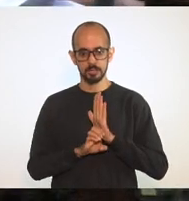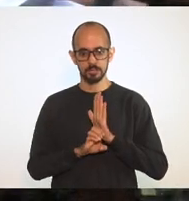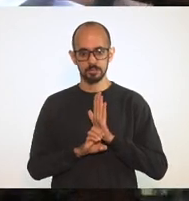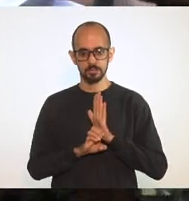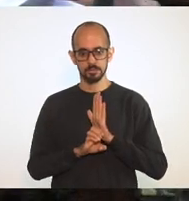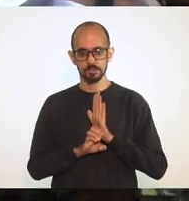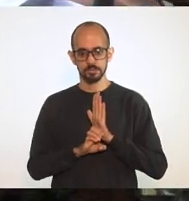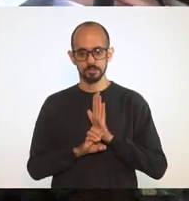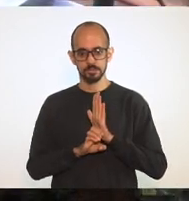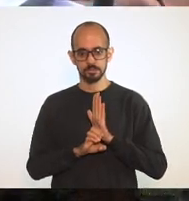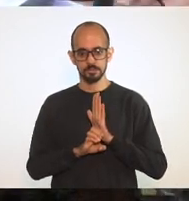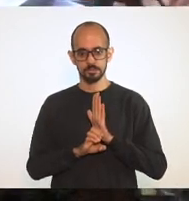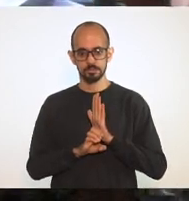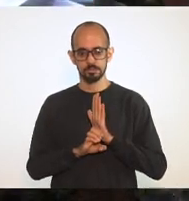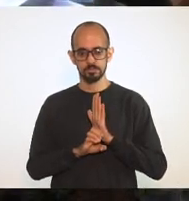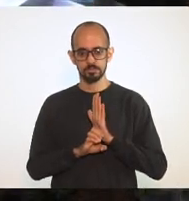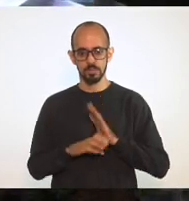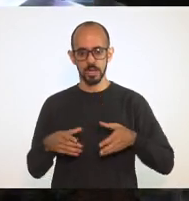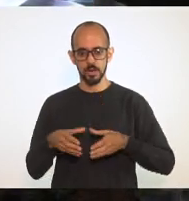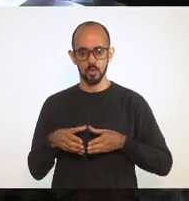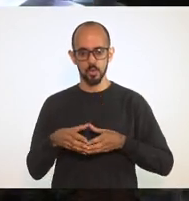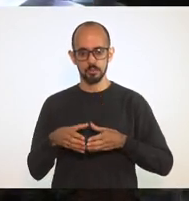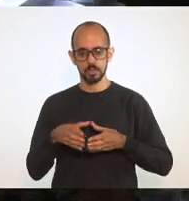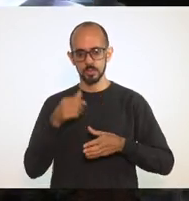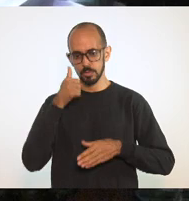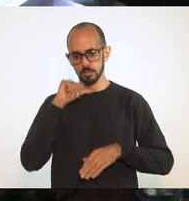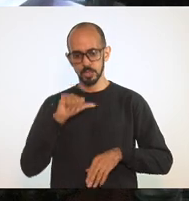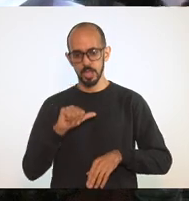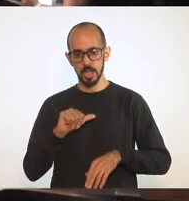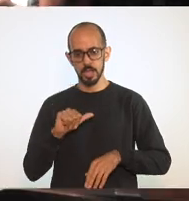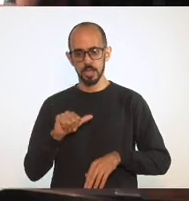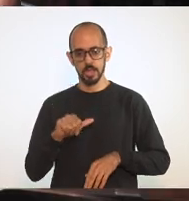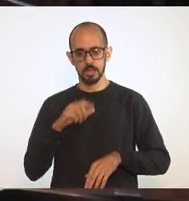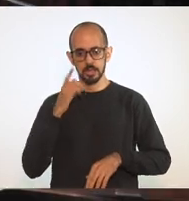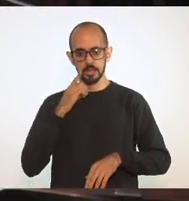Pela Comissão de Direitos da Mulher, deputada enfermeira Rejane.